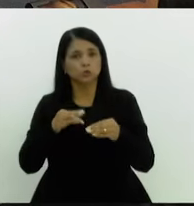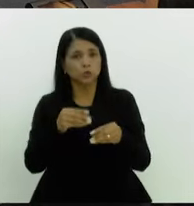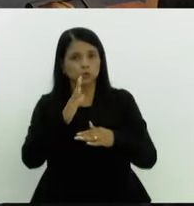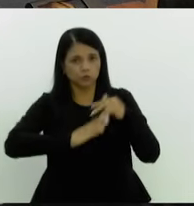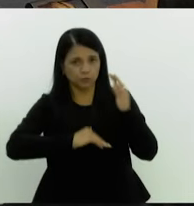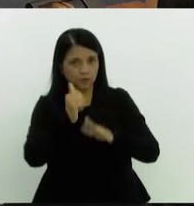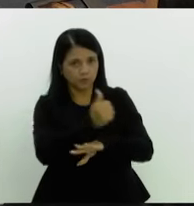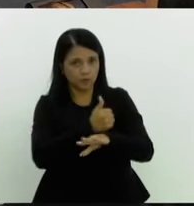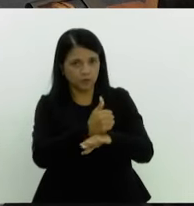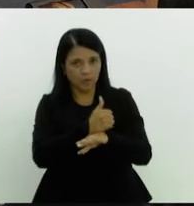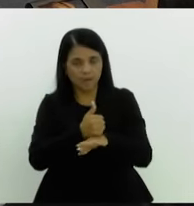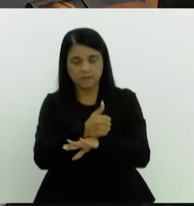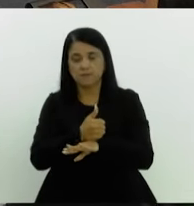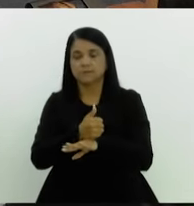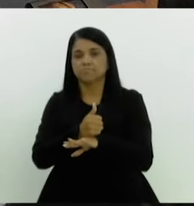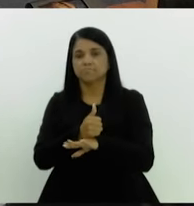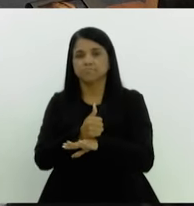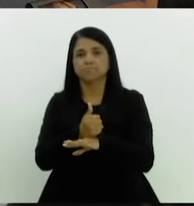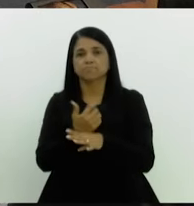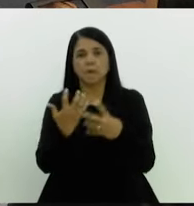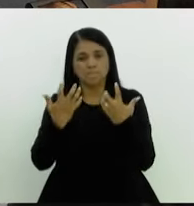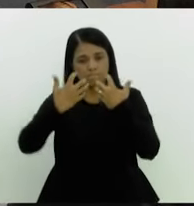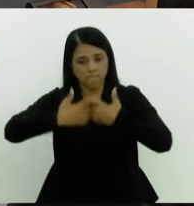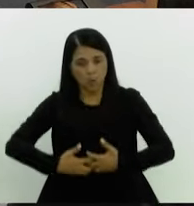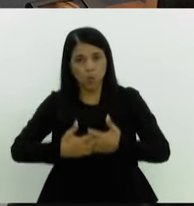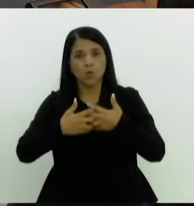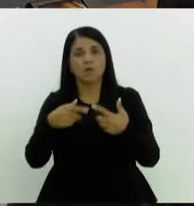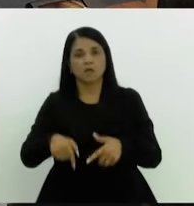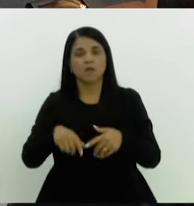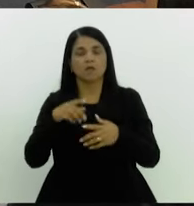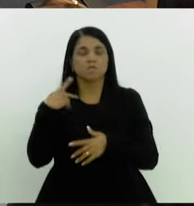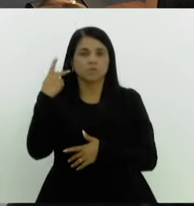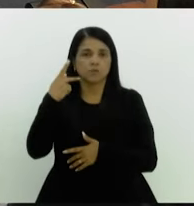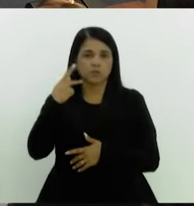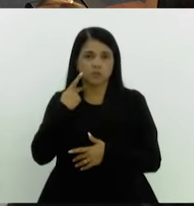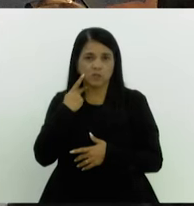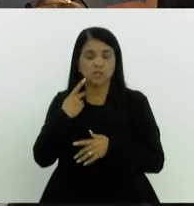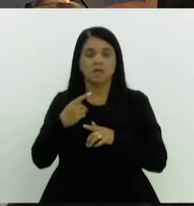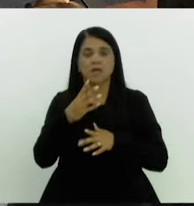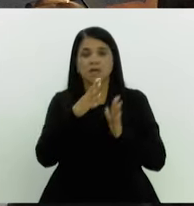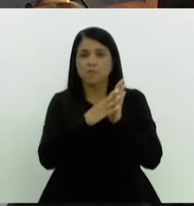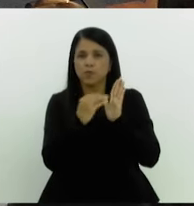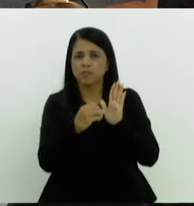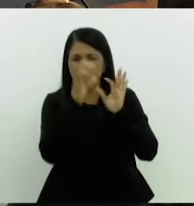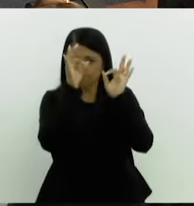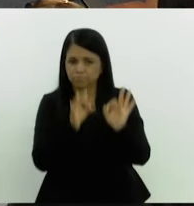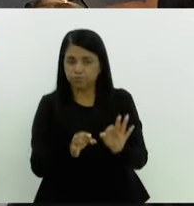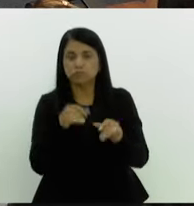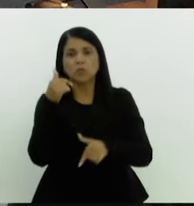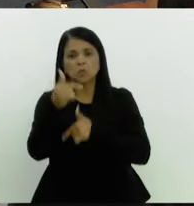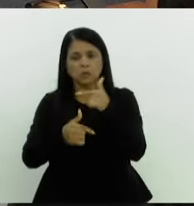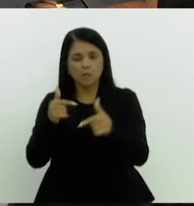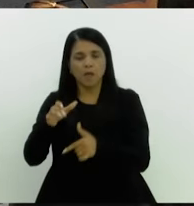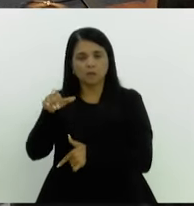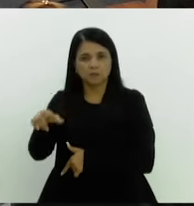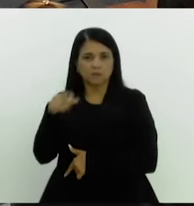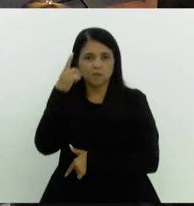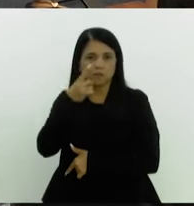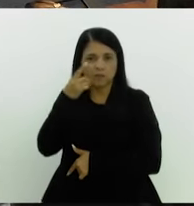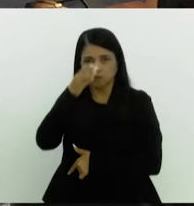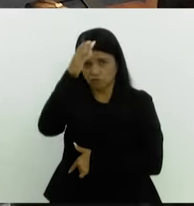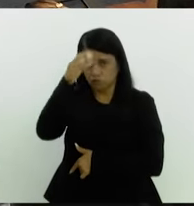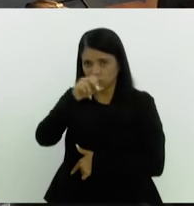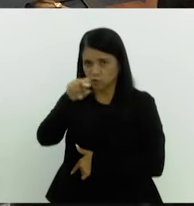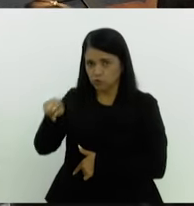adequado funcionamento que essa procuradoria do Rio seja um exemplo eu tenho certeza com o trabalho da tia Ju minha querida amiga tia